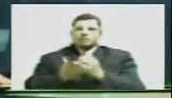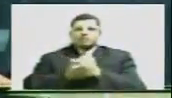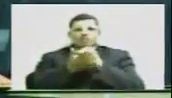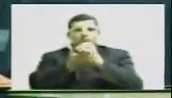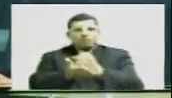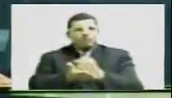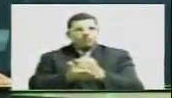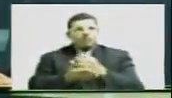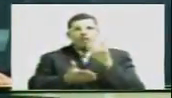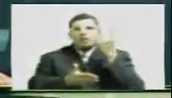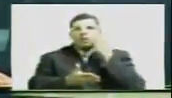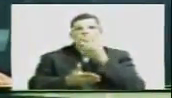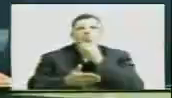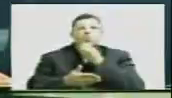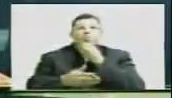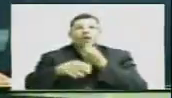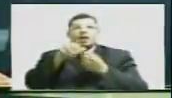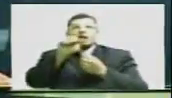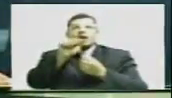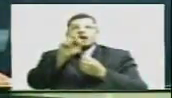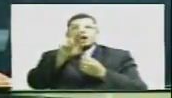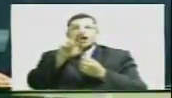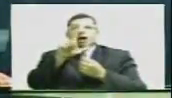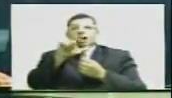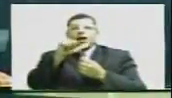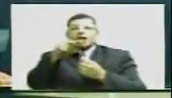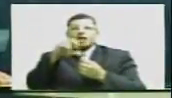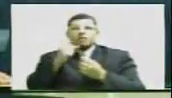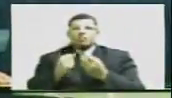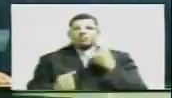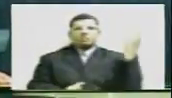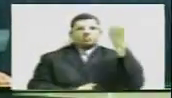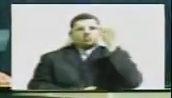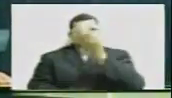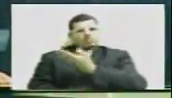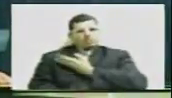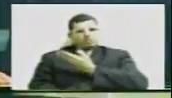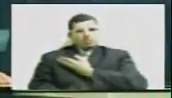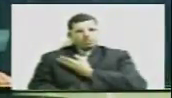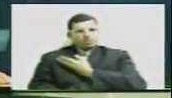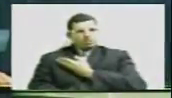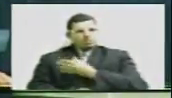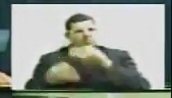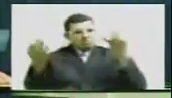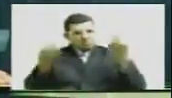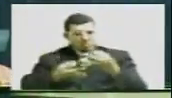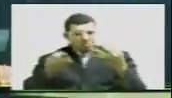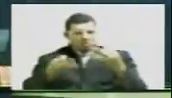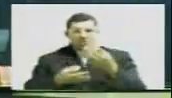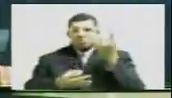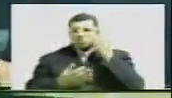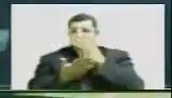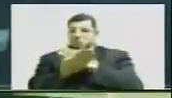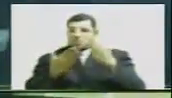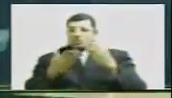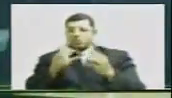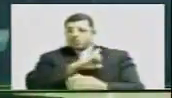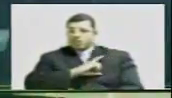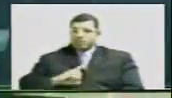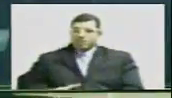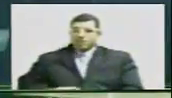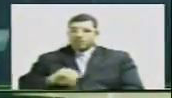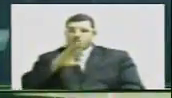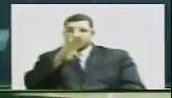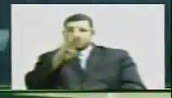apreço ao homenageado Arlindo Porto, meu querido amigo, numa justa iniciativa do deputado